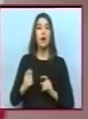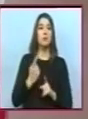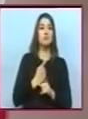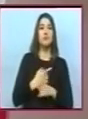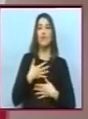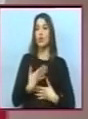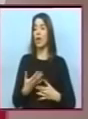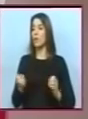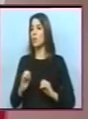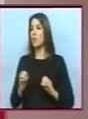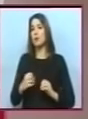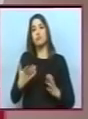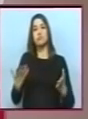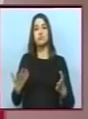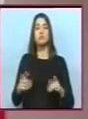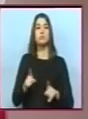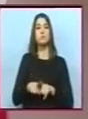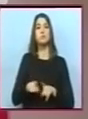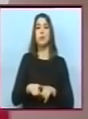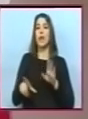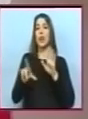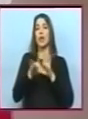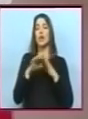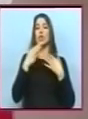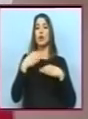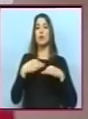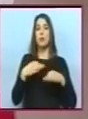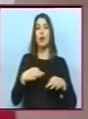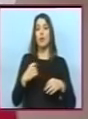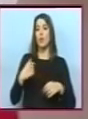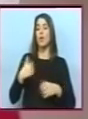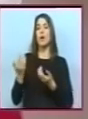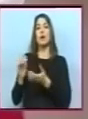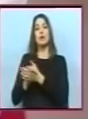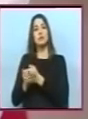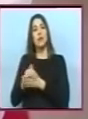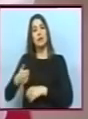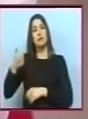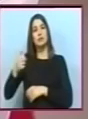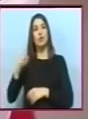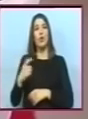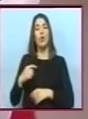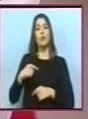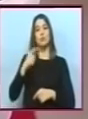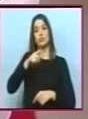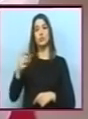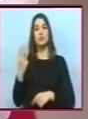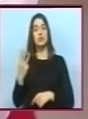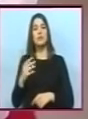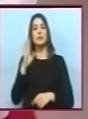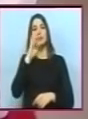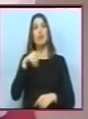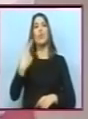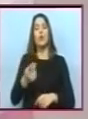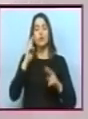vontade com base na declaração proferida ou pela cabeça de casal ou pelos três declarantes quando que a lei prevê. Quando se descobre que existe um testamento? Ora